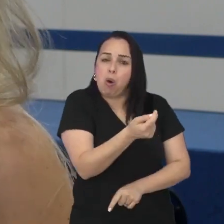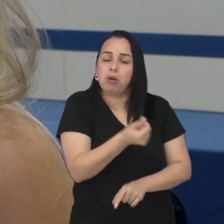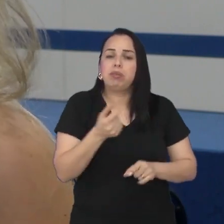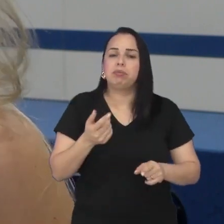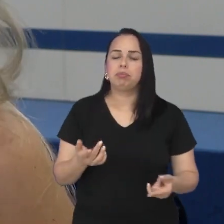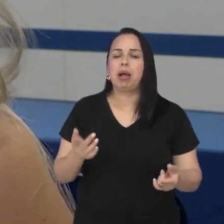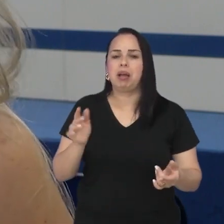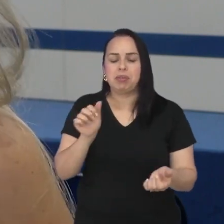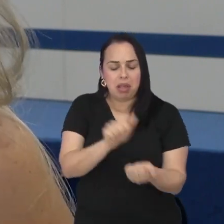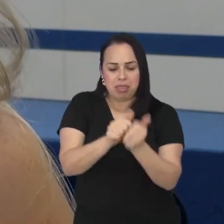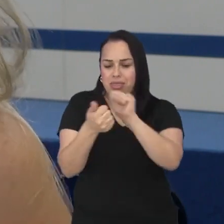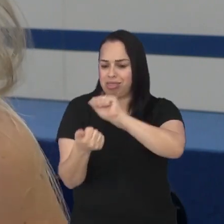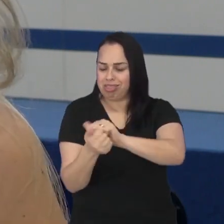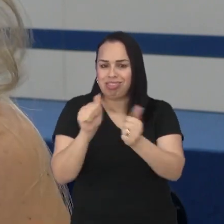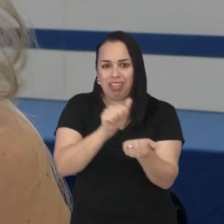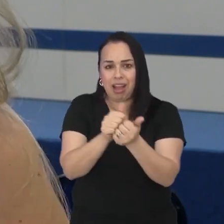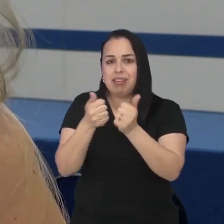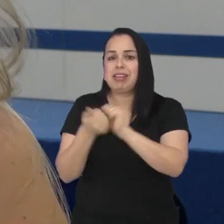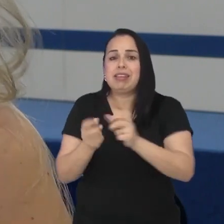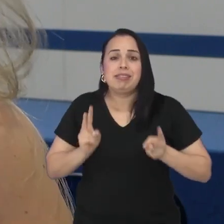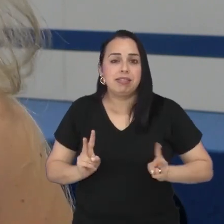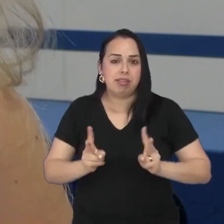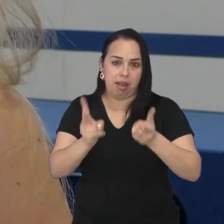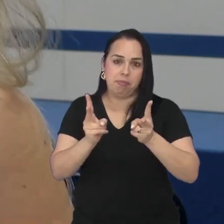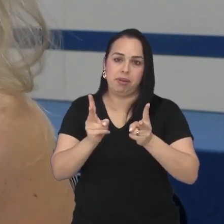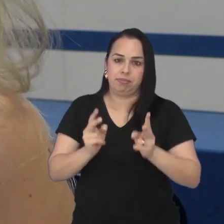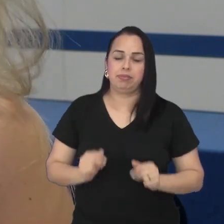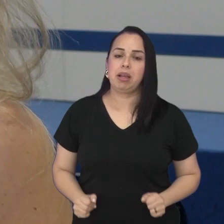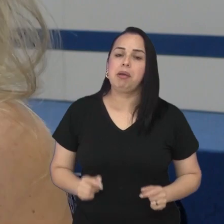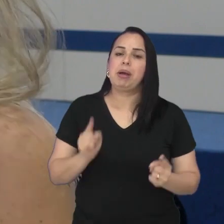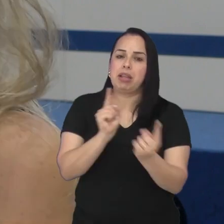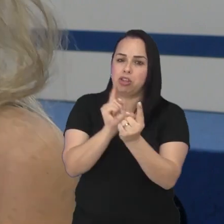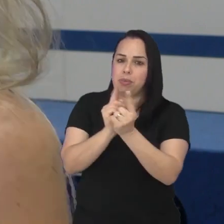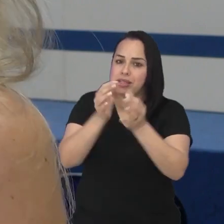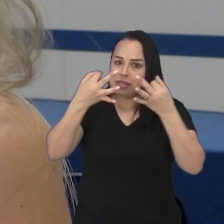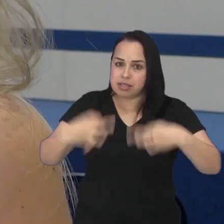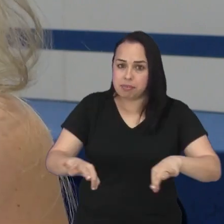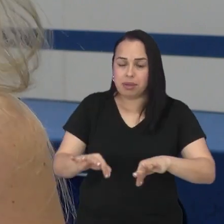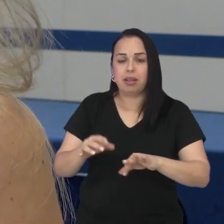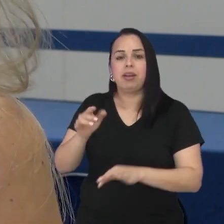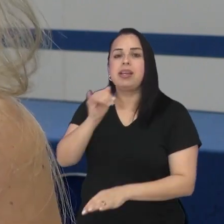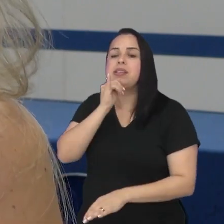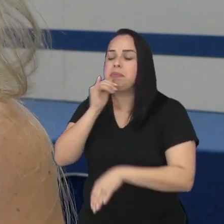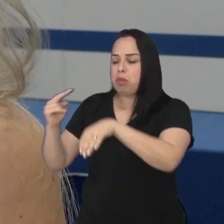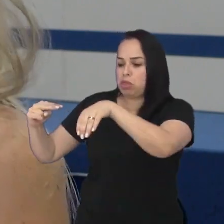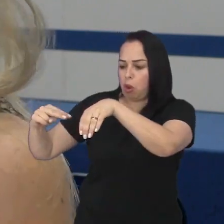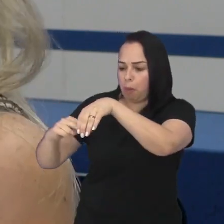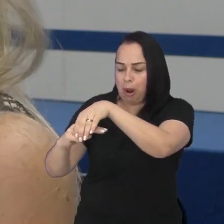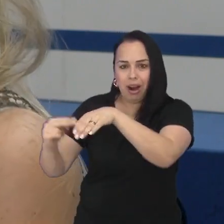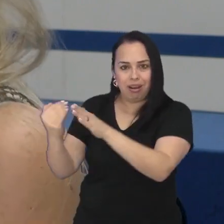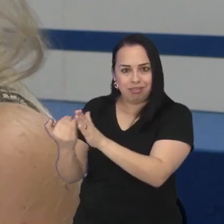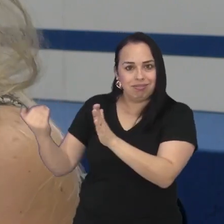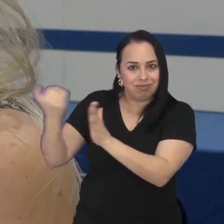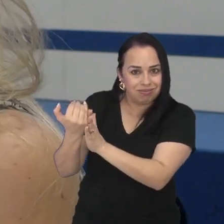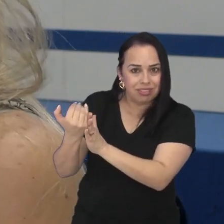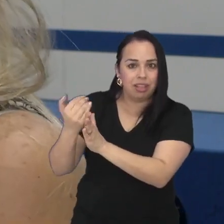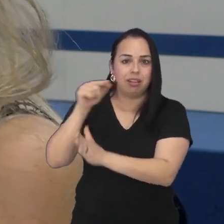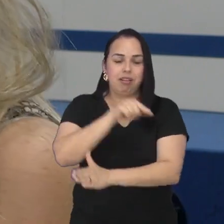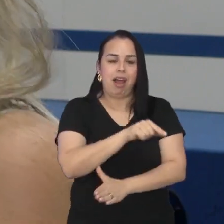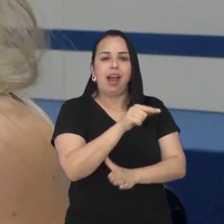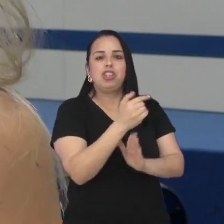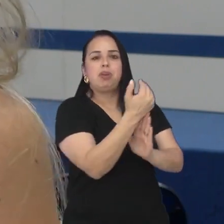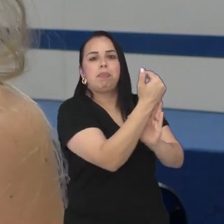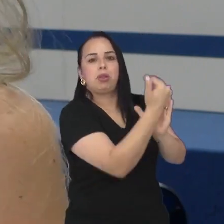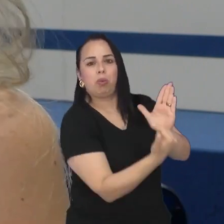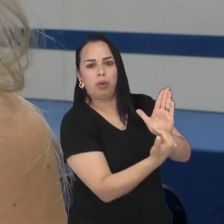e não deixar as pessoas desassistidas naquilo que elas mais precisam. Então, aumentou a demanda de tomografia, a gente diminui um outro